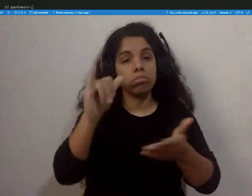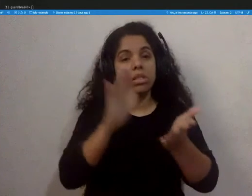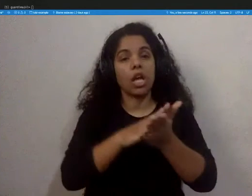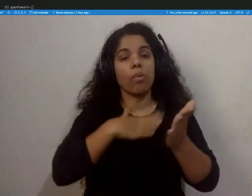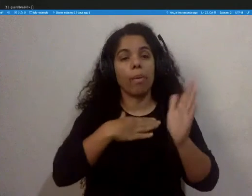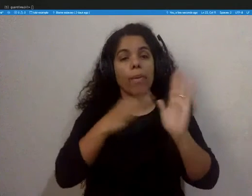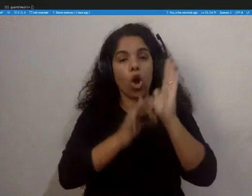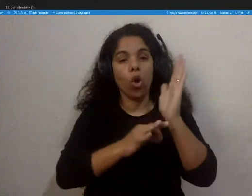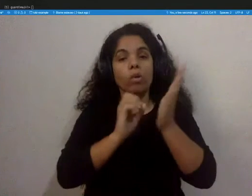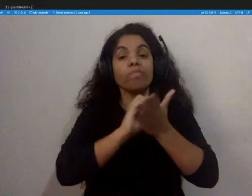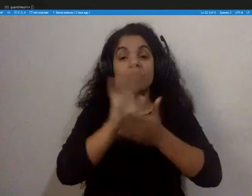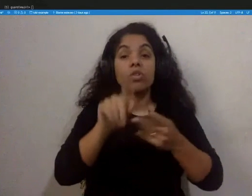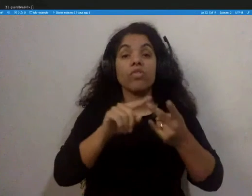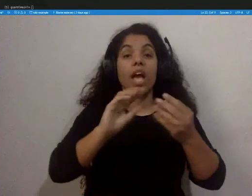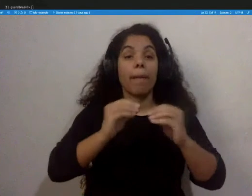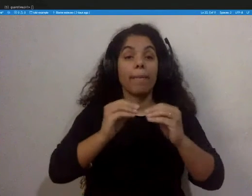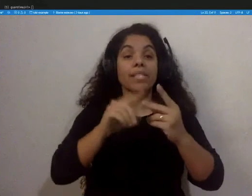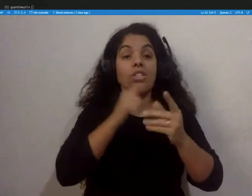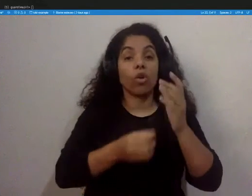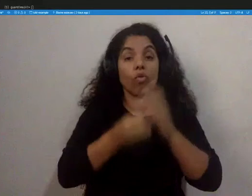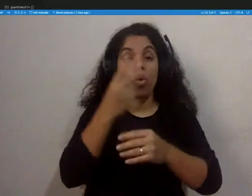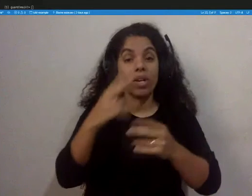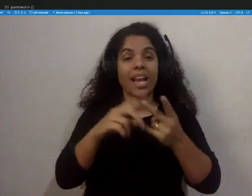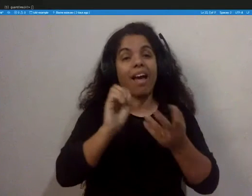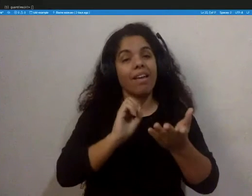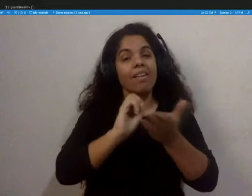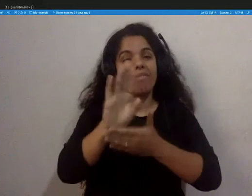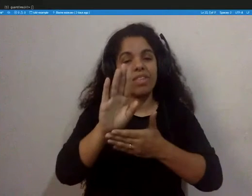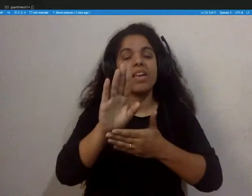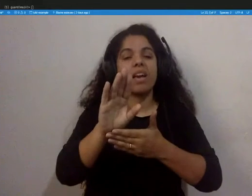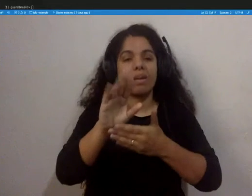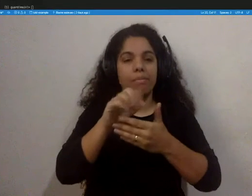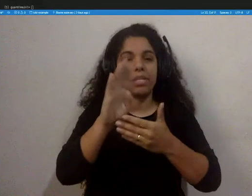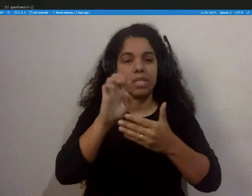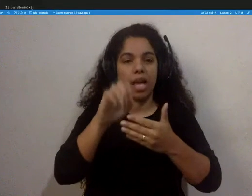código que eu vou enviar uma mensagem. Então eu vou criar lá, envia mensagem.